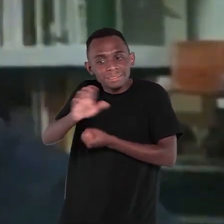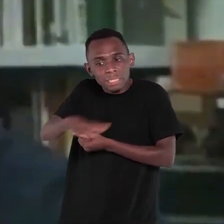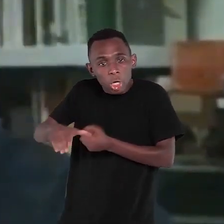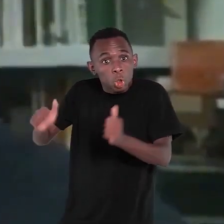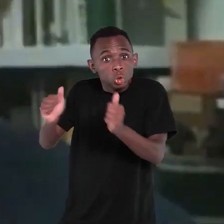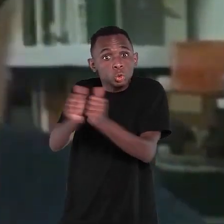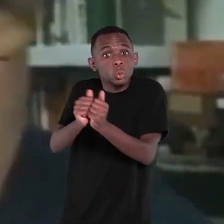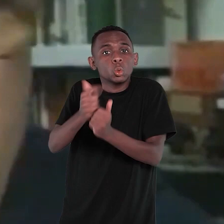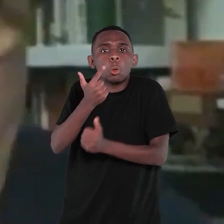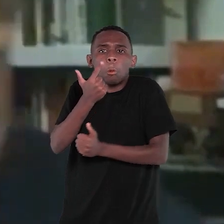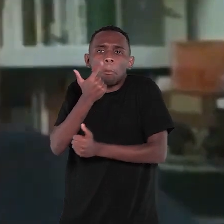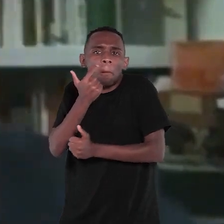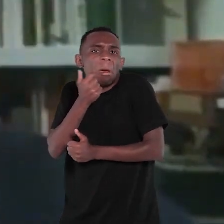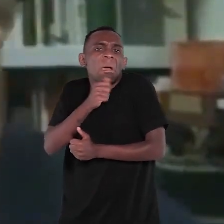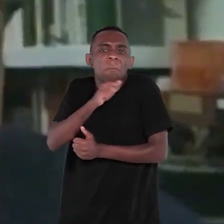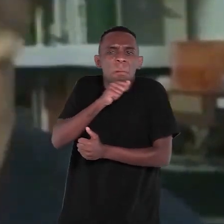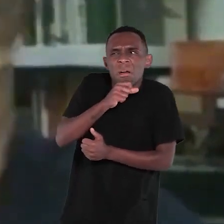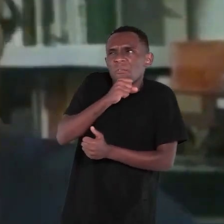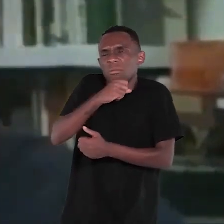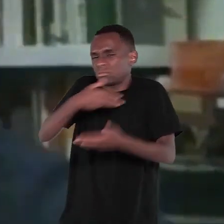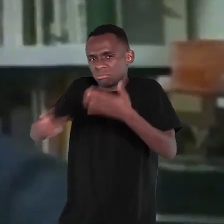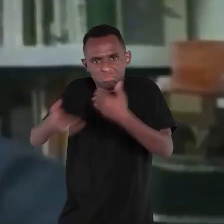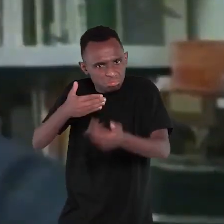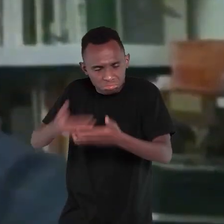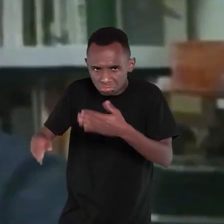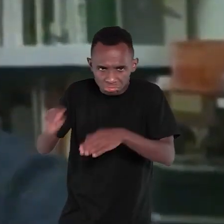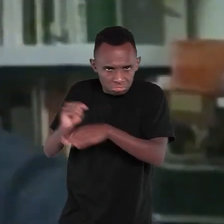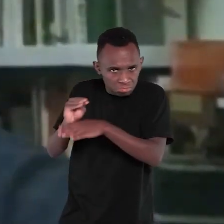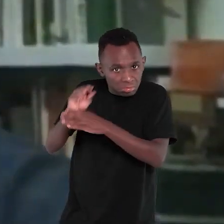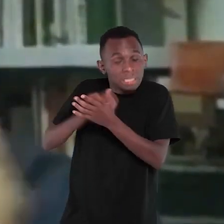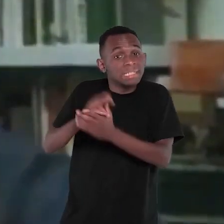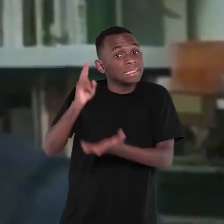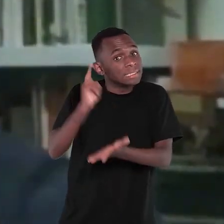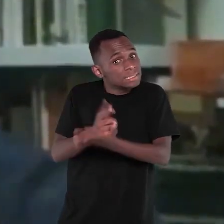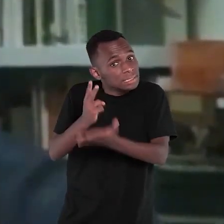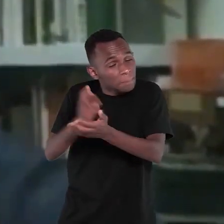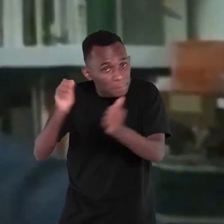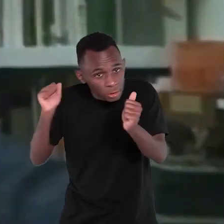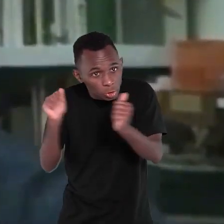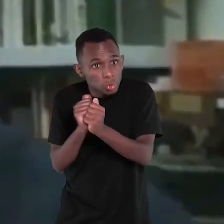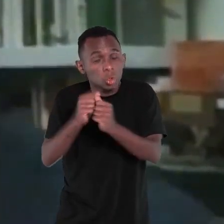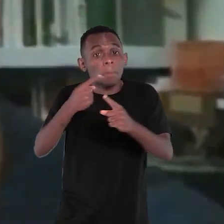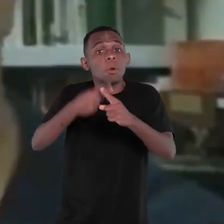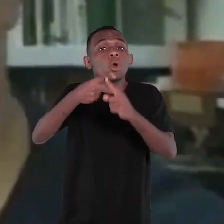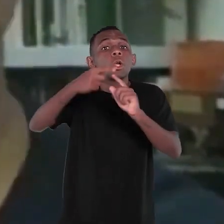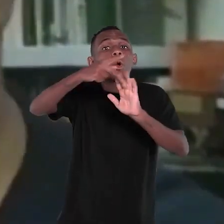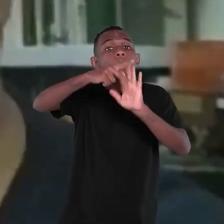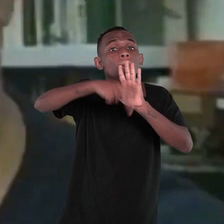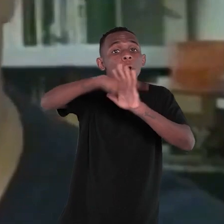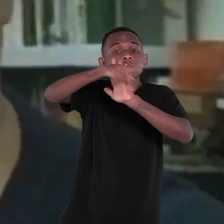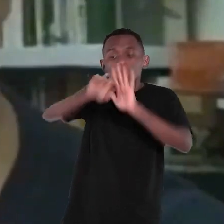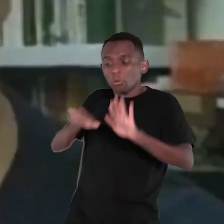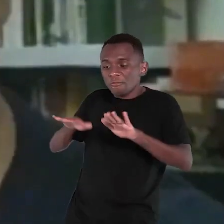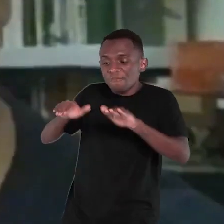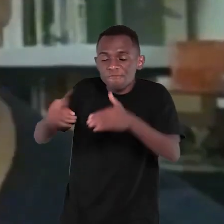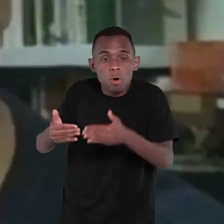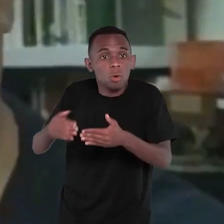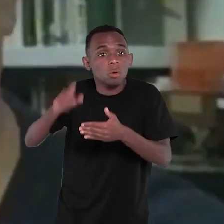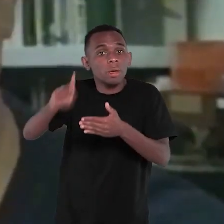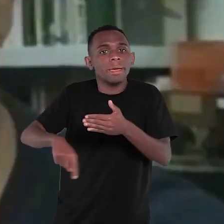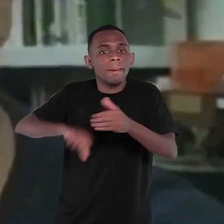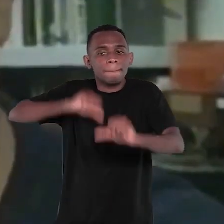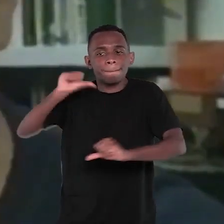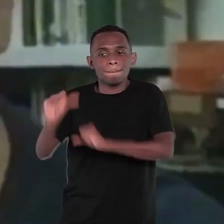com seu pai, sua mãe, seu cuidador, seu avô, tal, né? Sempre junto, porque o foco do programa